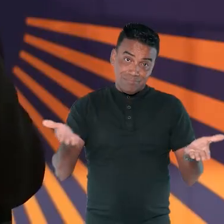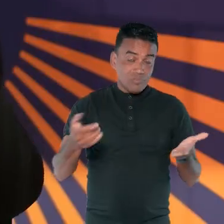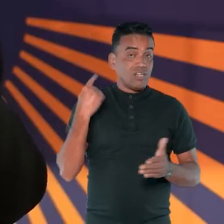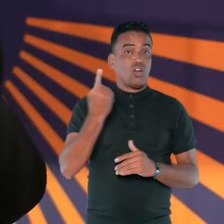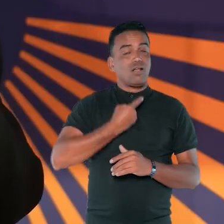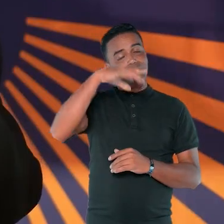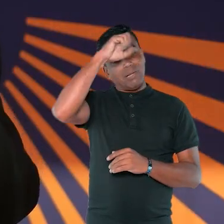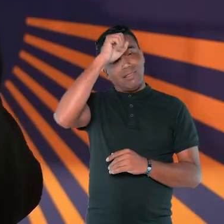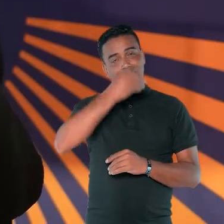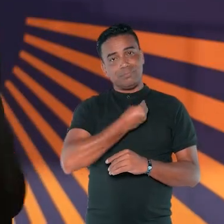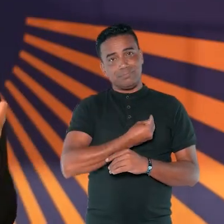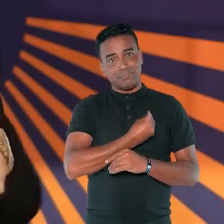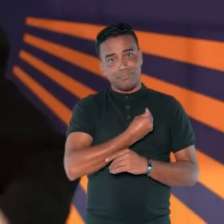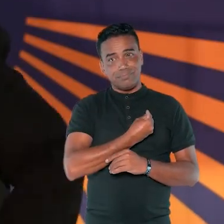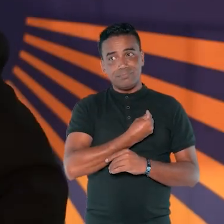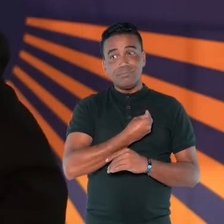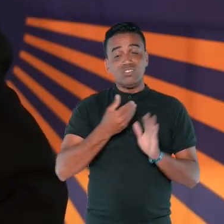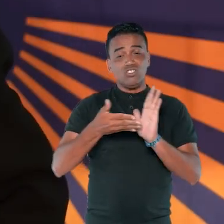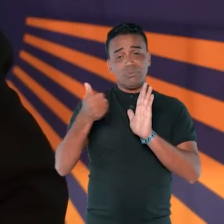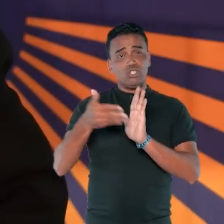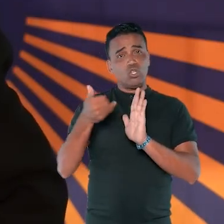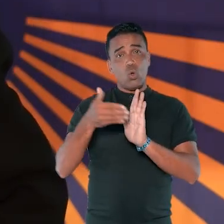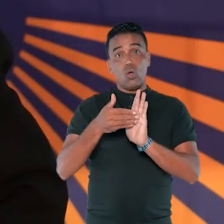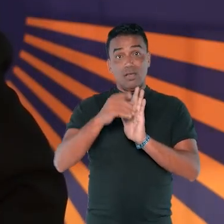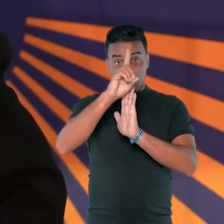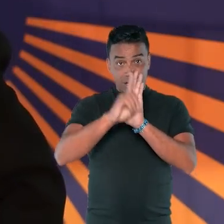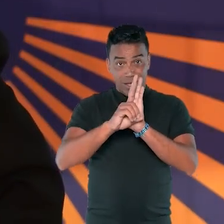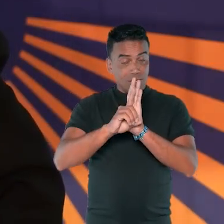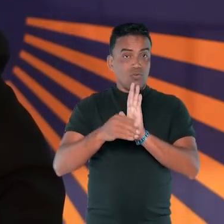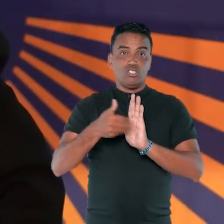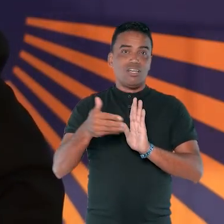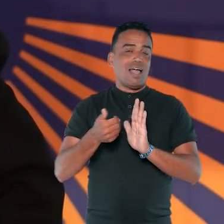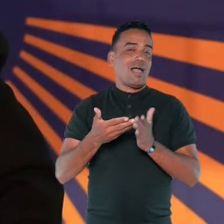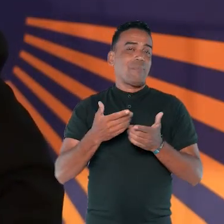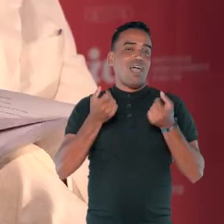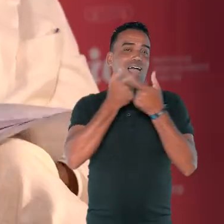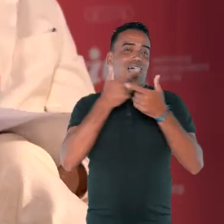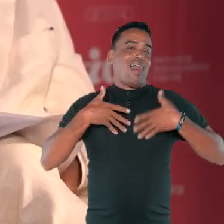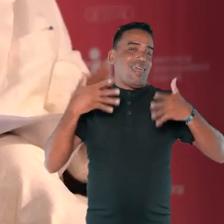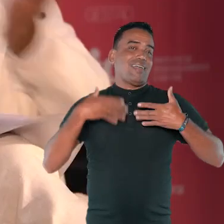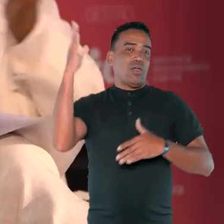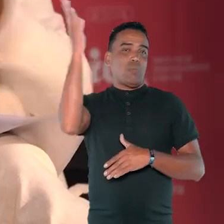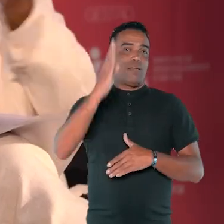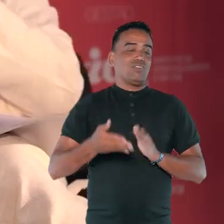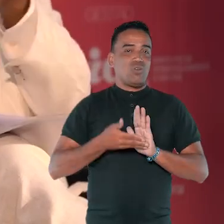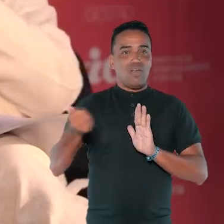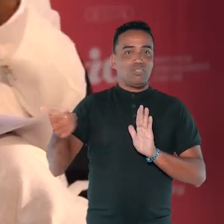aprendendo na vida que já me tiraram muita coisa. Não vão me tirar meu bom humor. Isso o Brasil não vai me tirar. Desculpa, não.